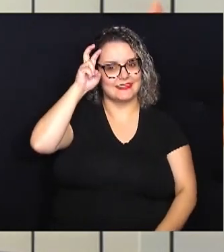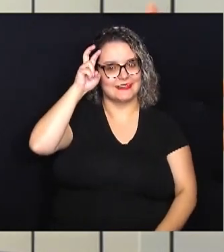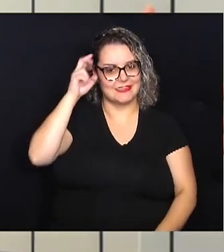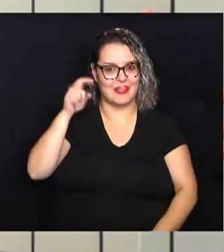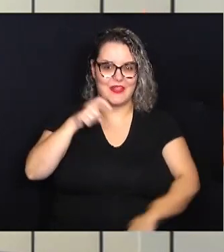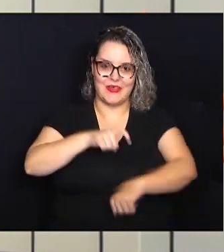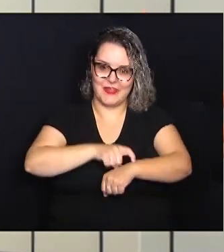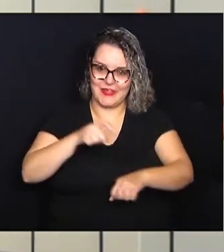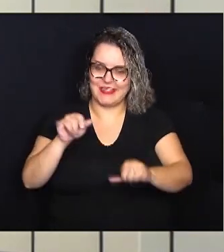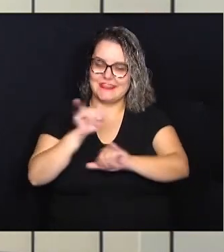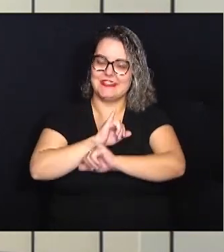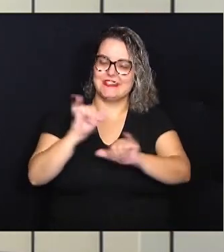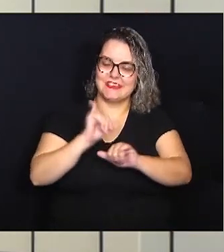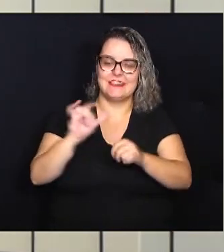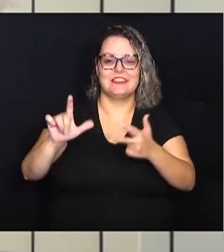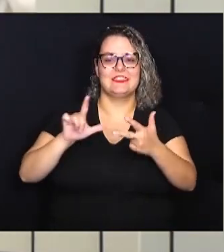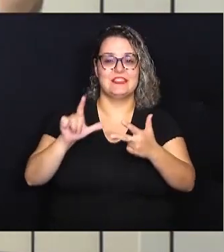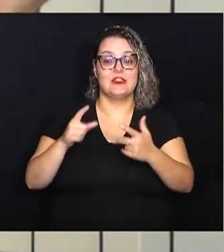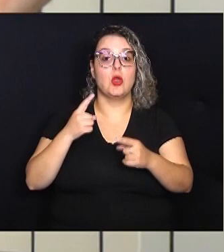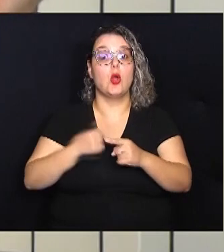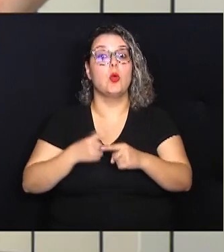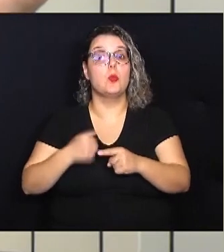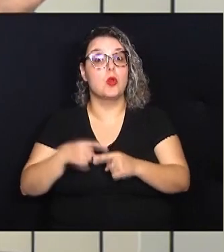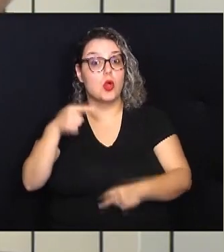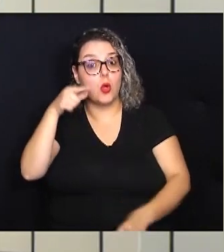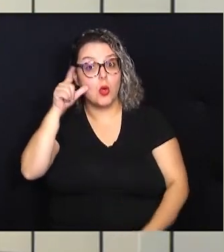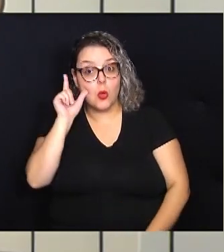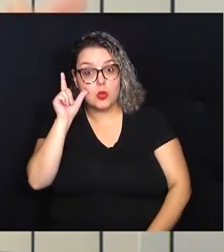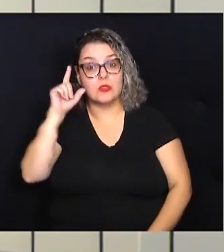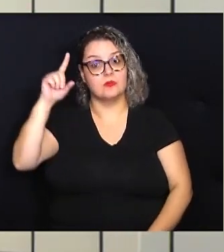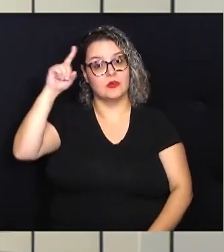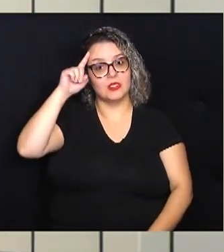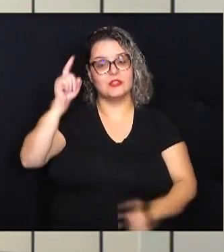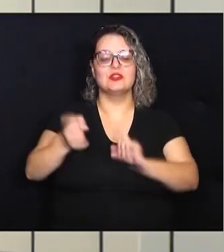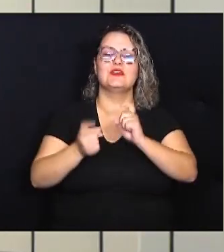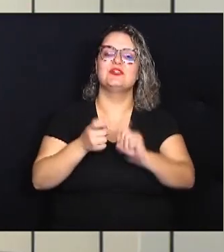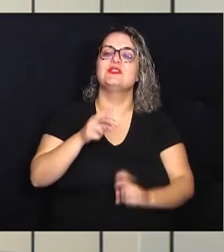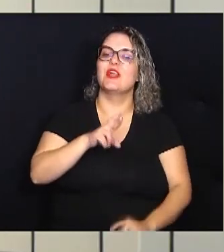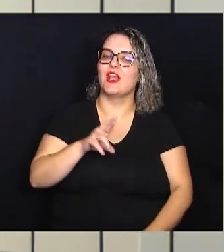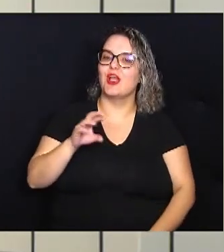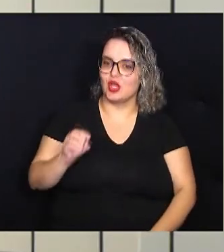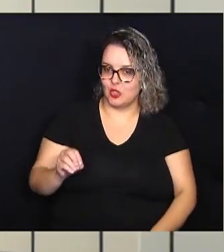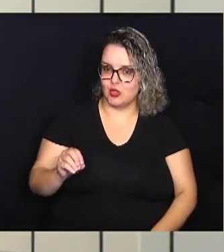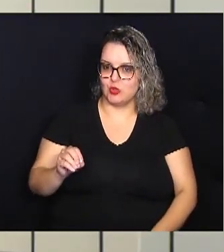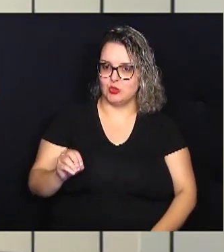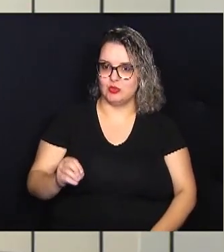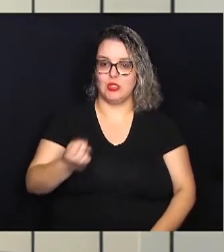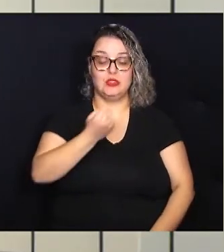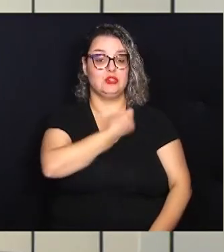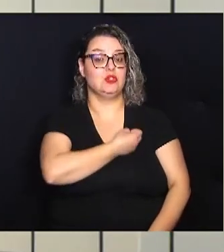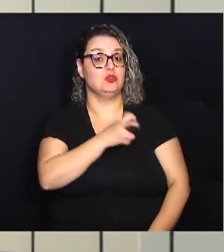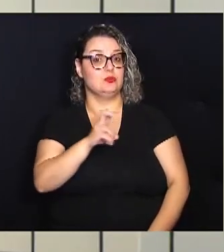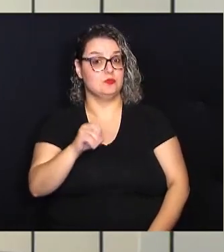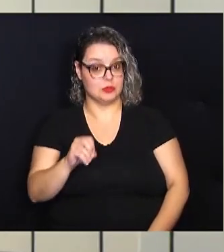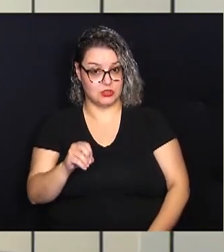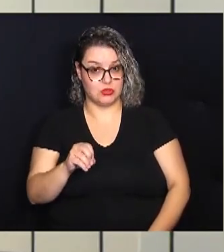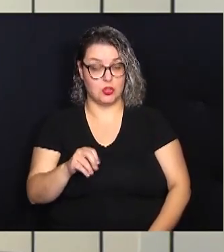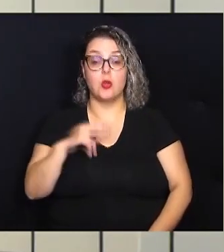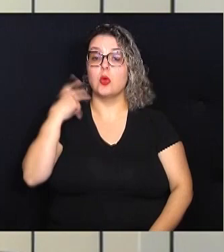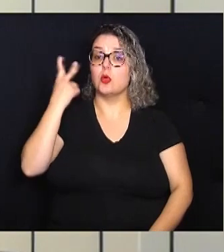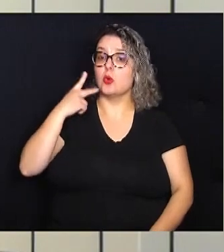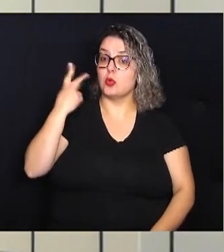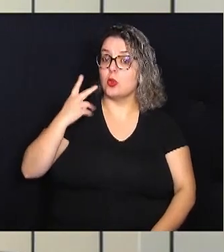das notícias do Legislativo, porque ontem foi dia de reunião ordinária, a de número 50, e os